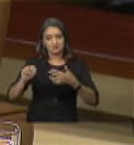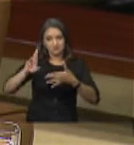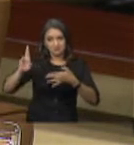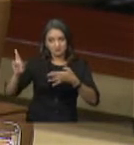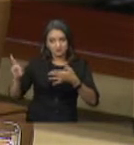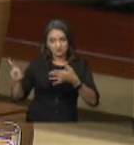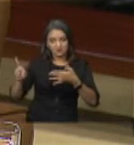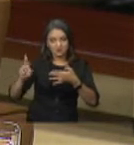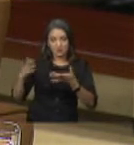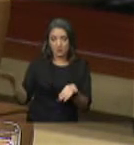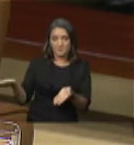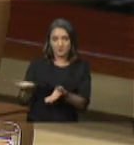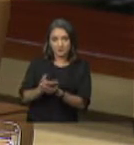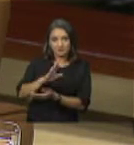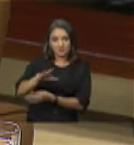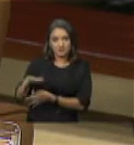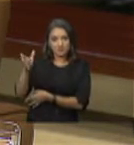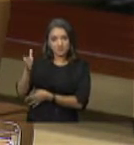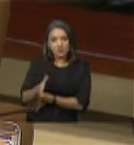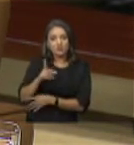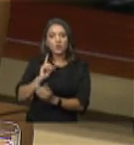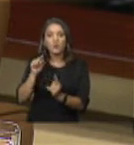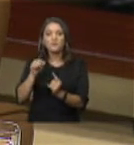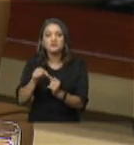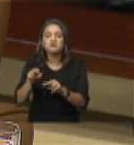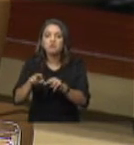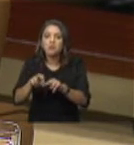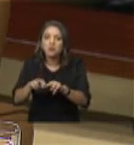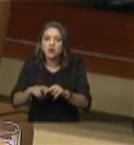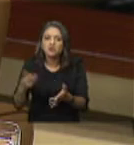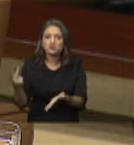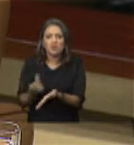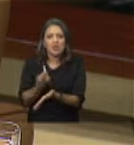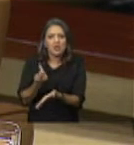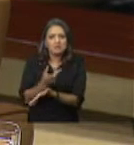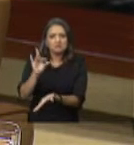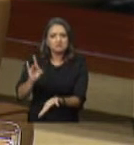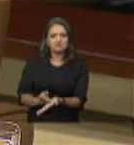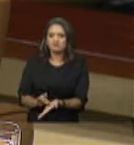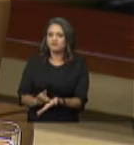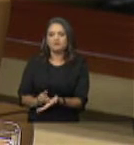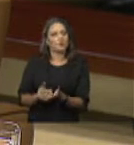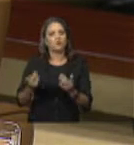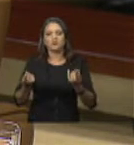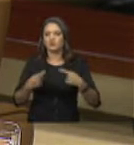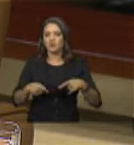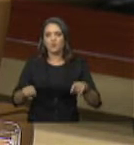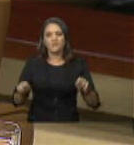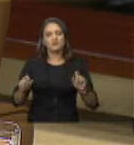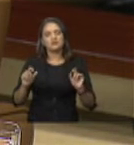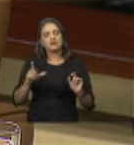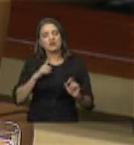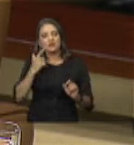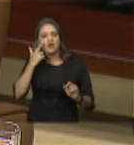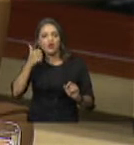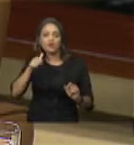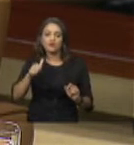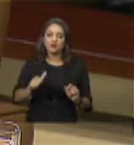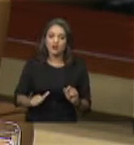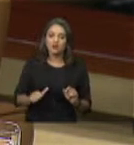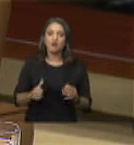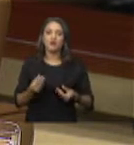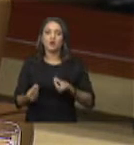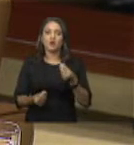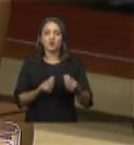com pretensão fundada em erro de fato não que mostra necessário avaliar a precedência